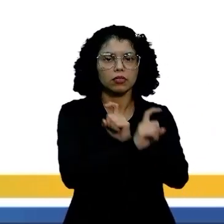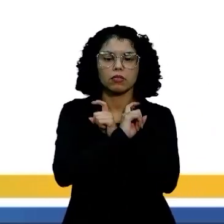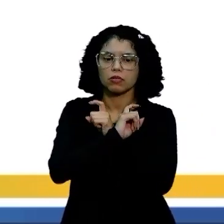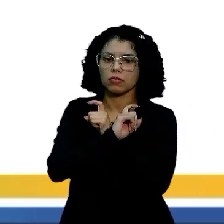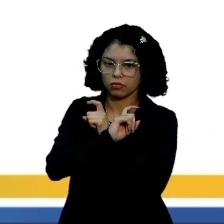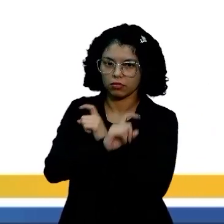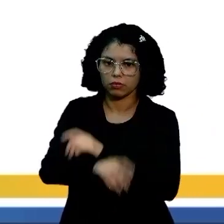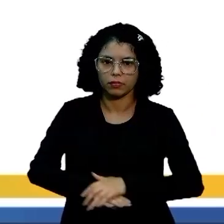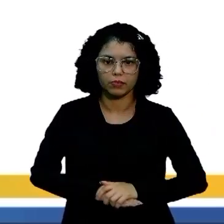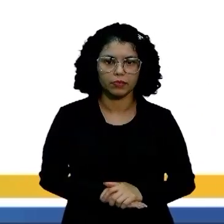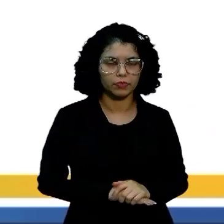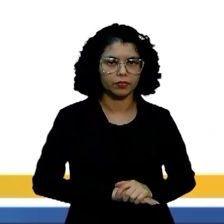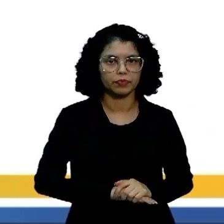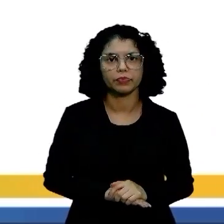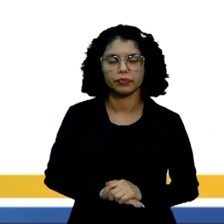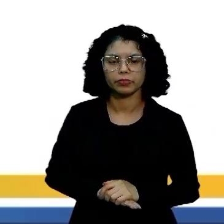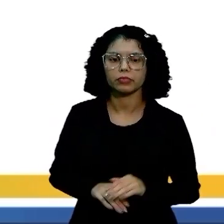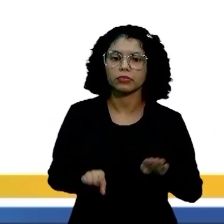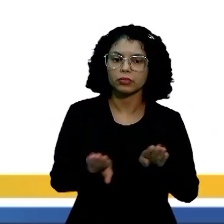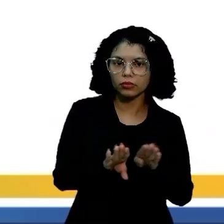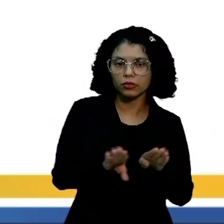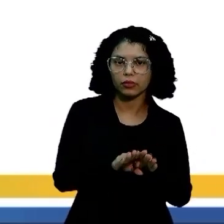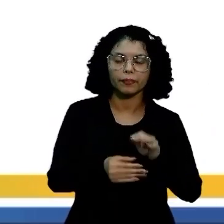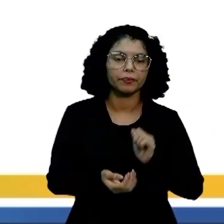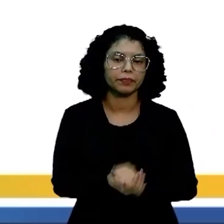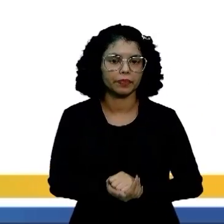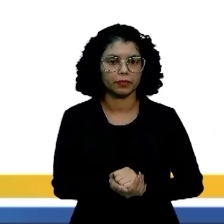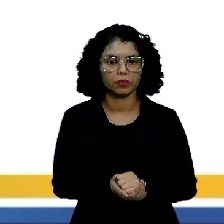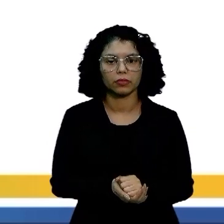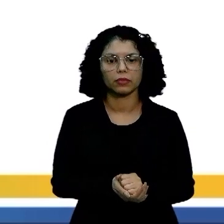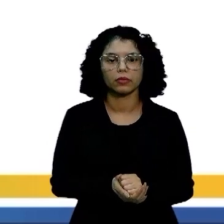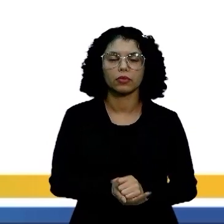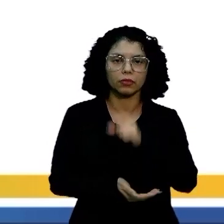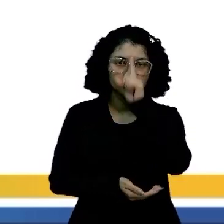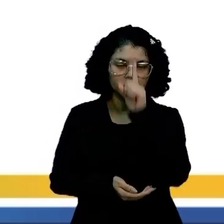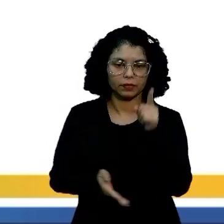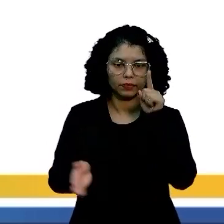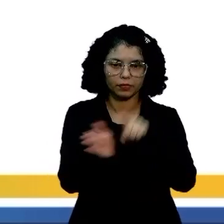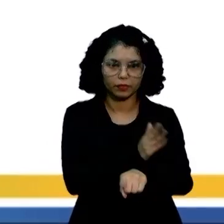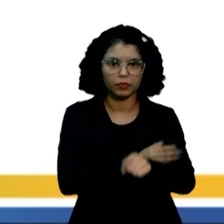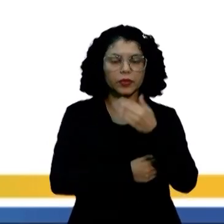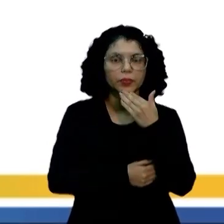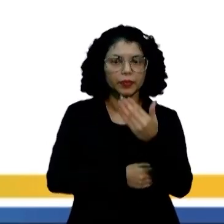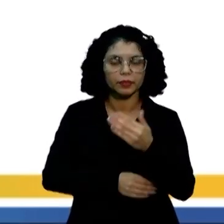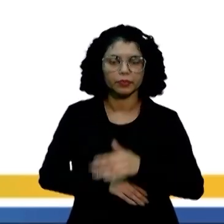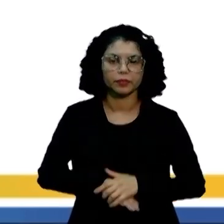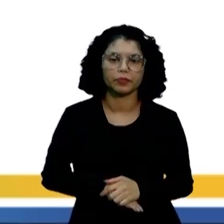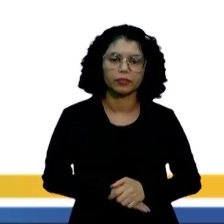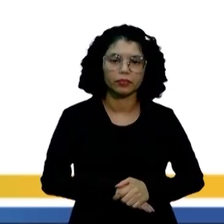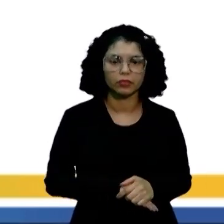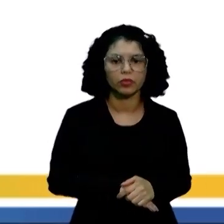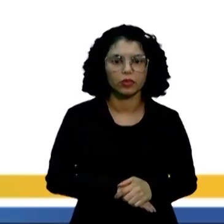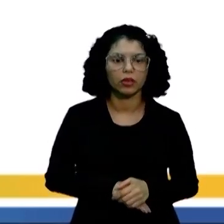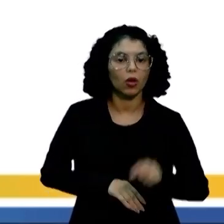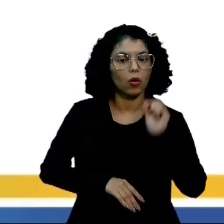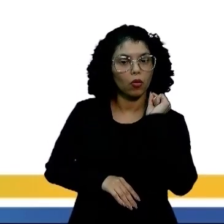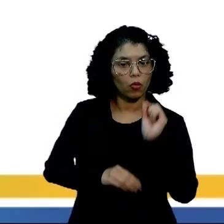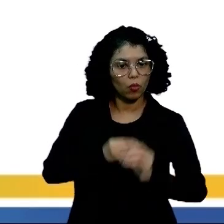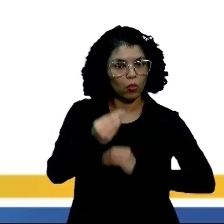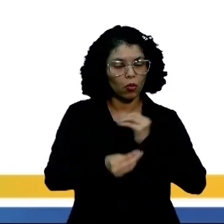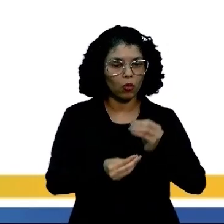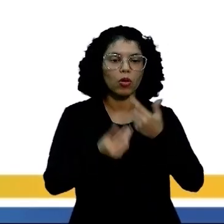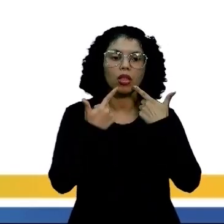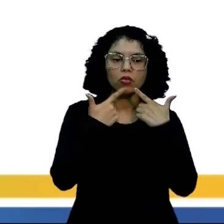povo brasileiro? Aí então vamos lá para o nosso comando. O que essa questão quer? Com uma